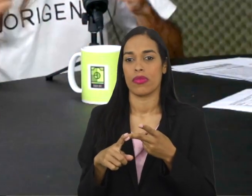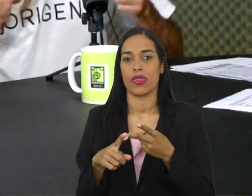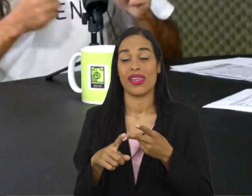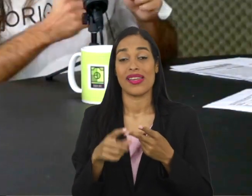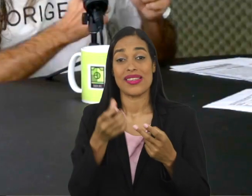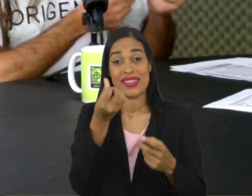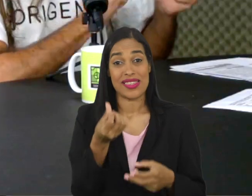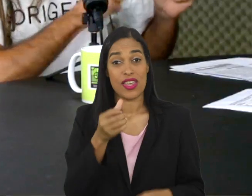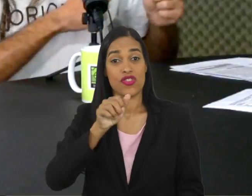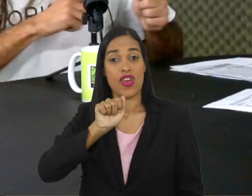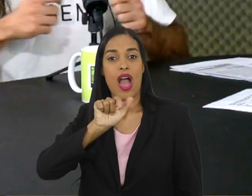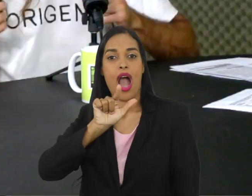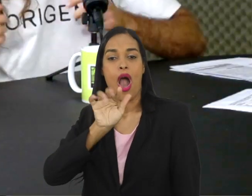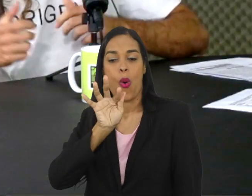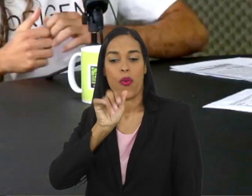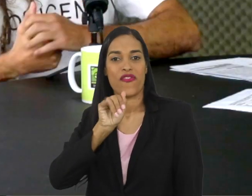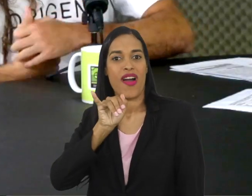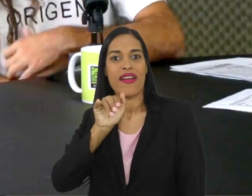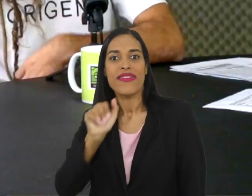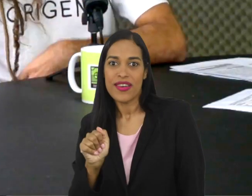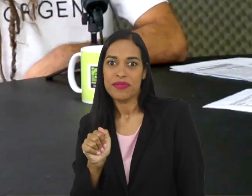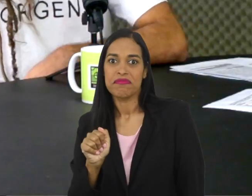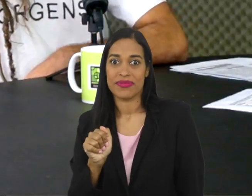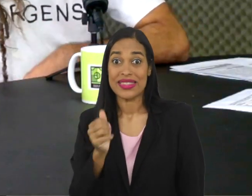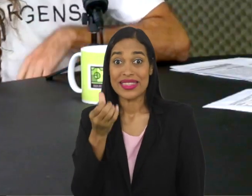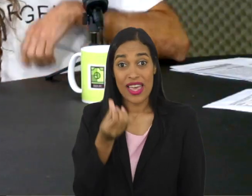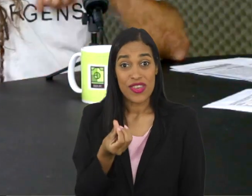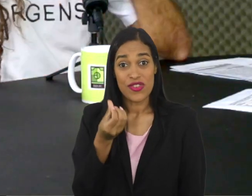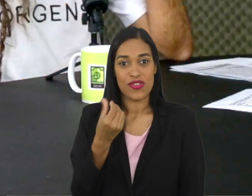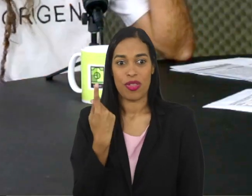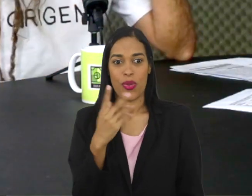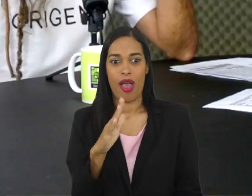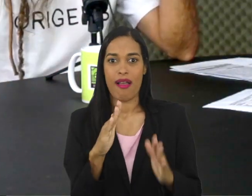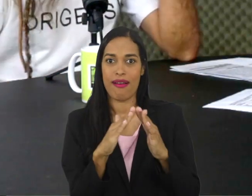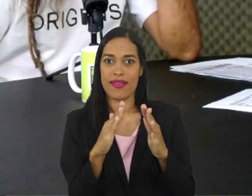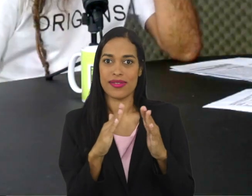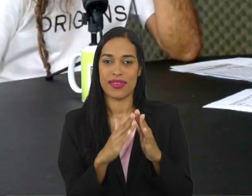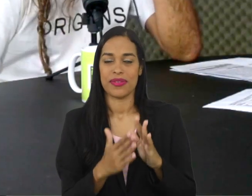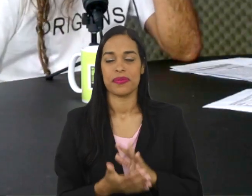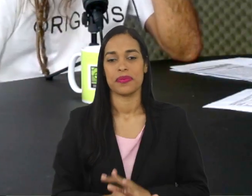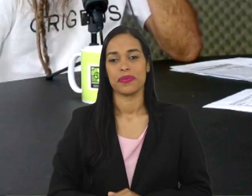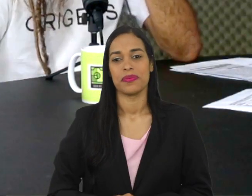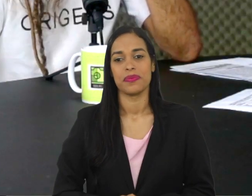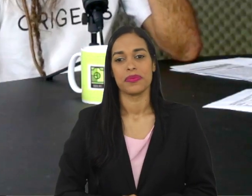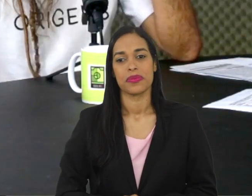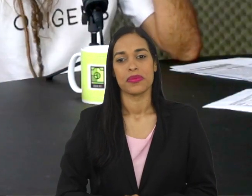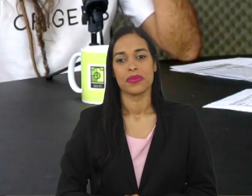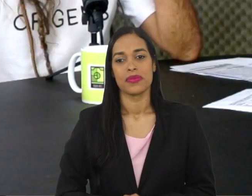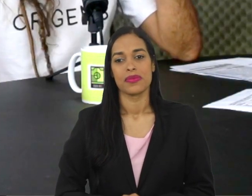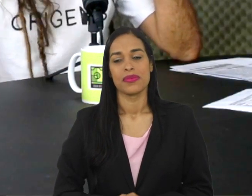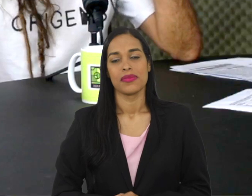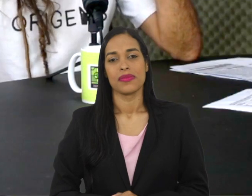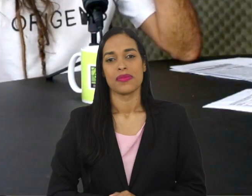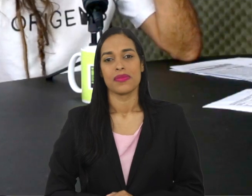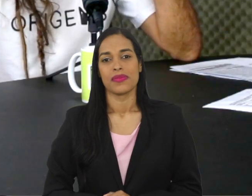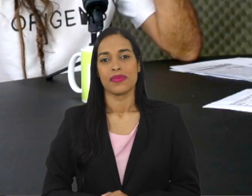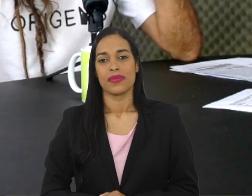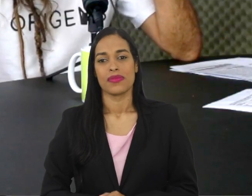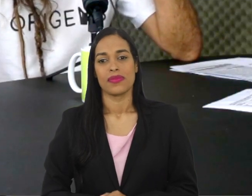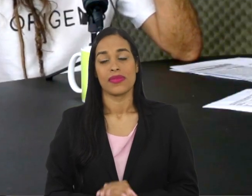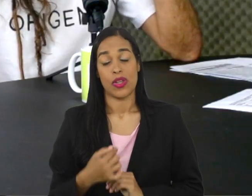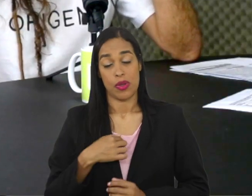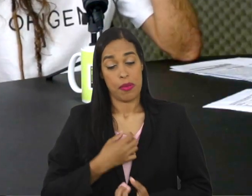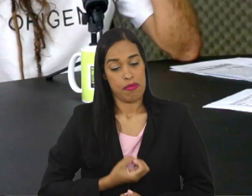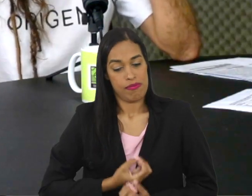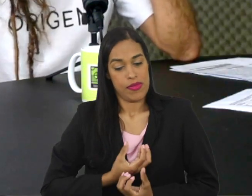tem 6 alfaias na tua batidão. casa, assim, né? Pois é, aí eu quero... Aí eu preciso dizer o seguinte, eu